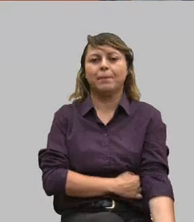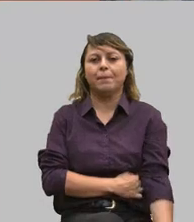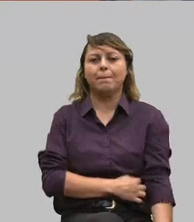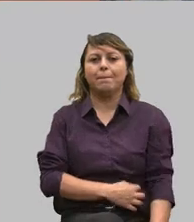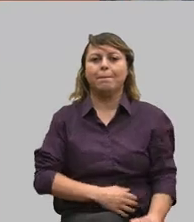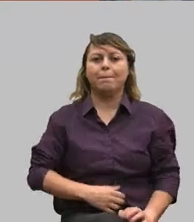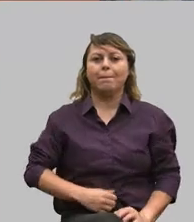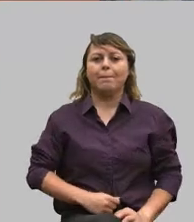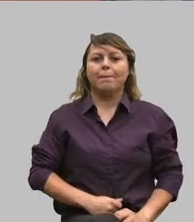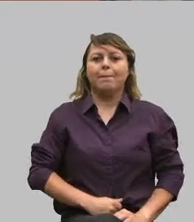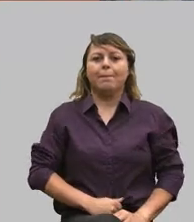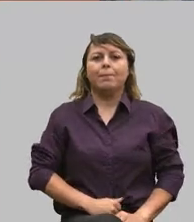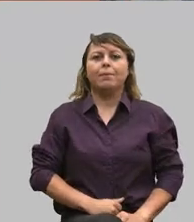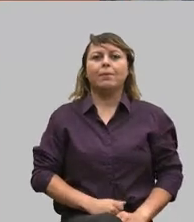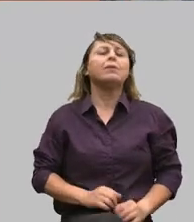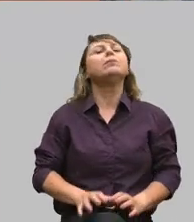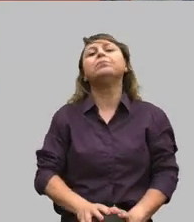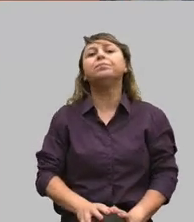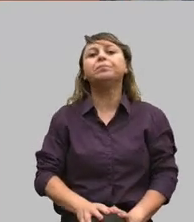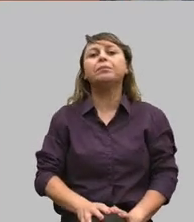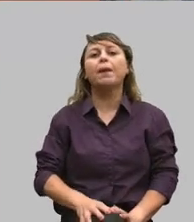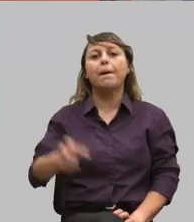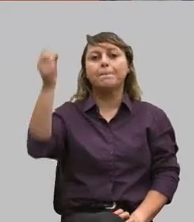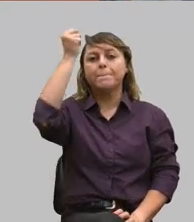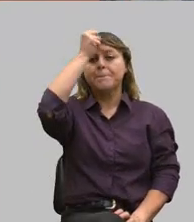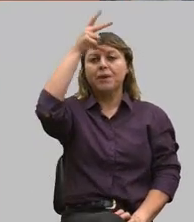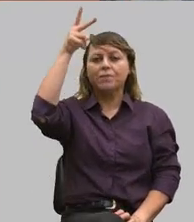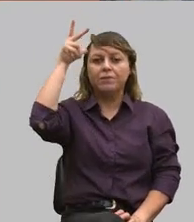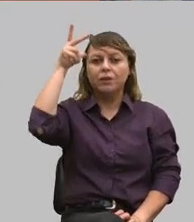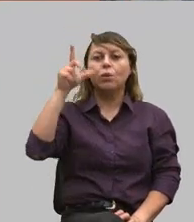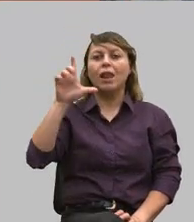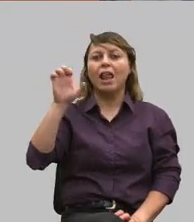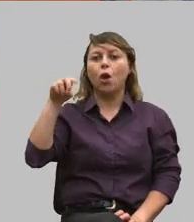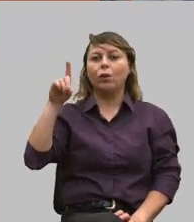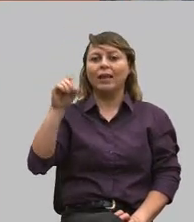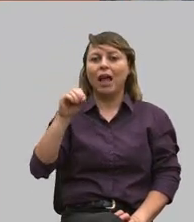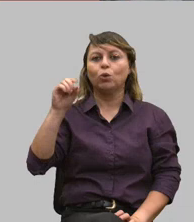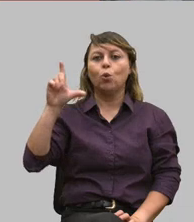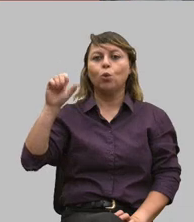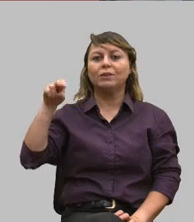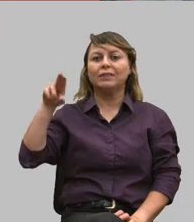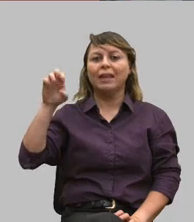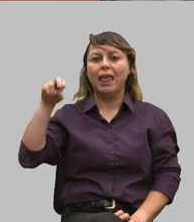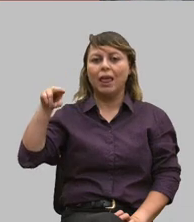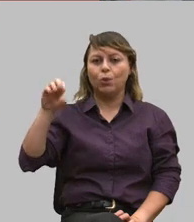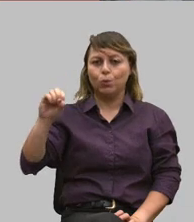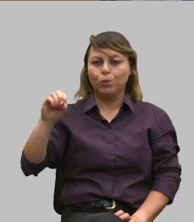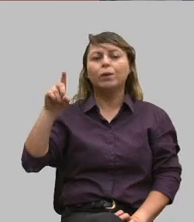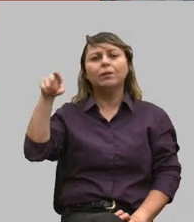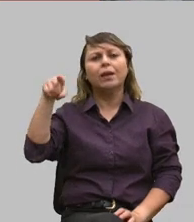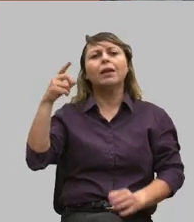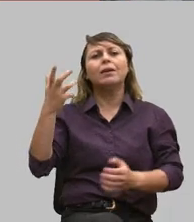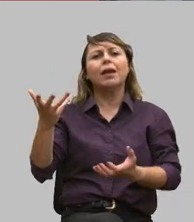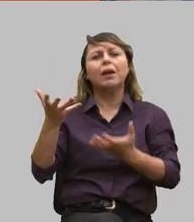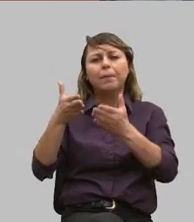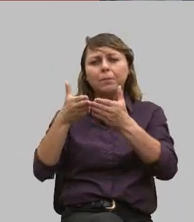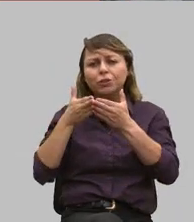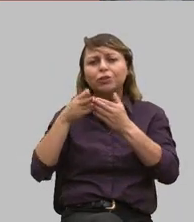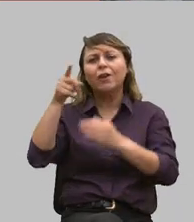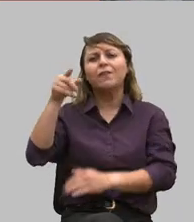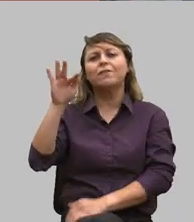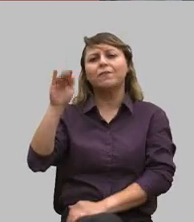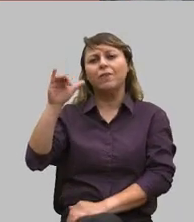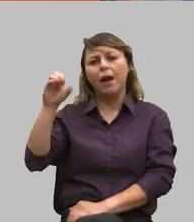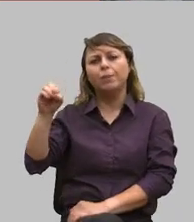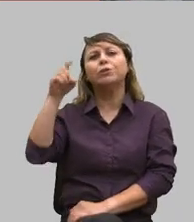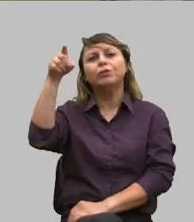crianças Prefeito Leonardo Lucena de Rio Manso quero também viu Fábio pedir já que seu pessoal